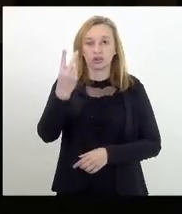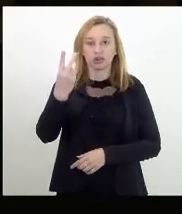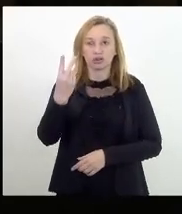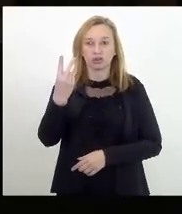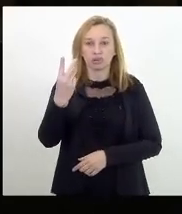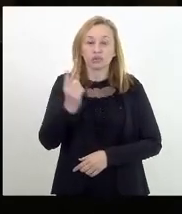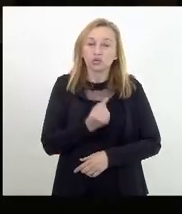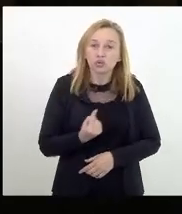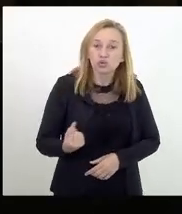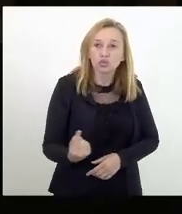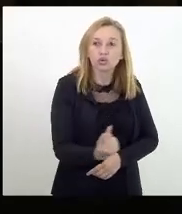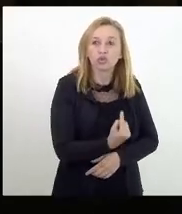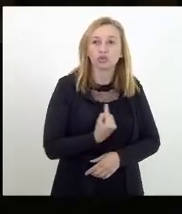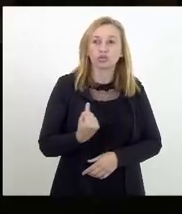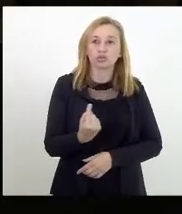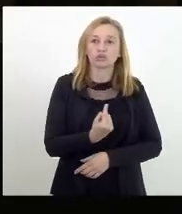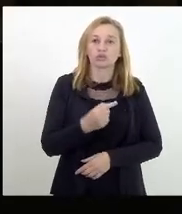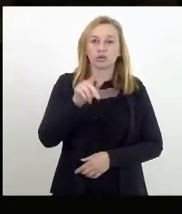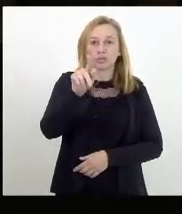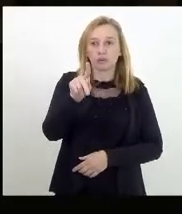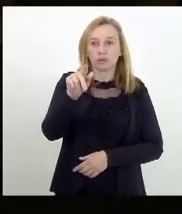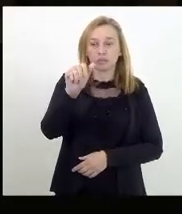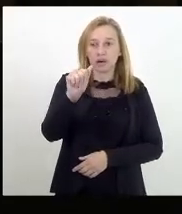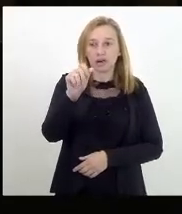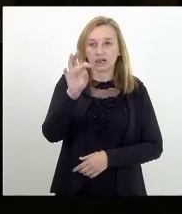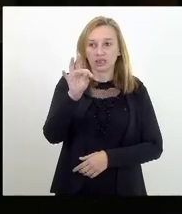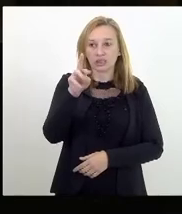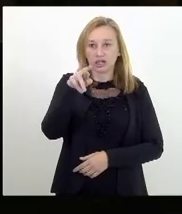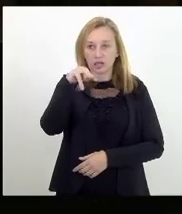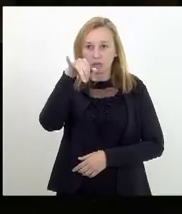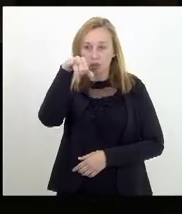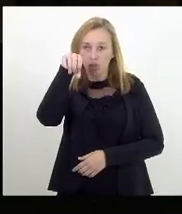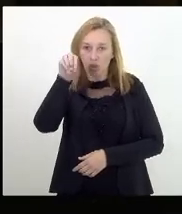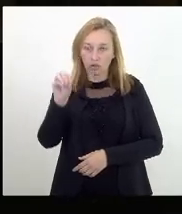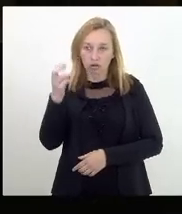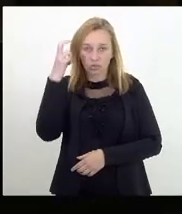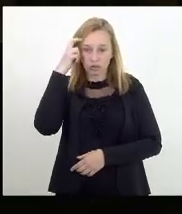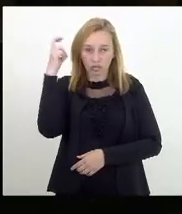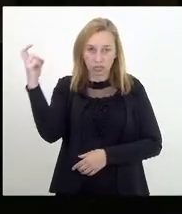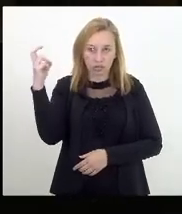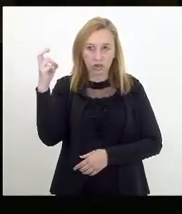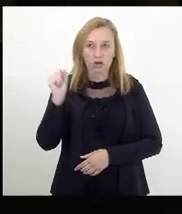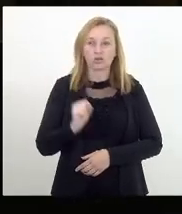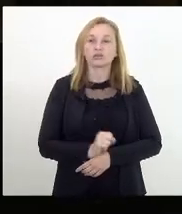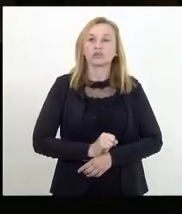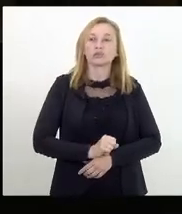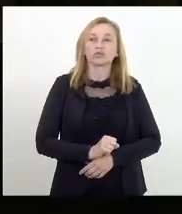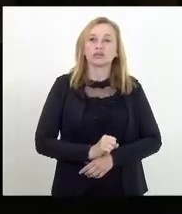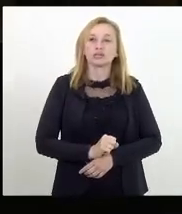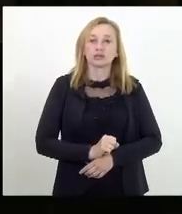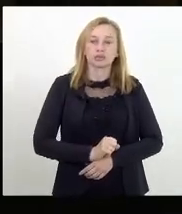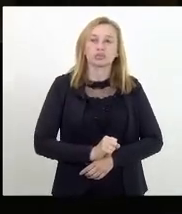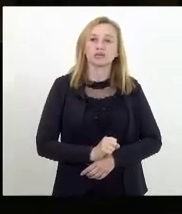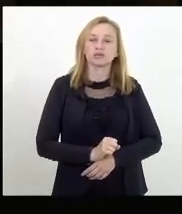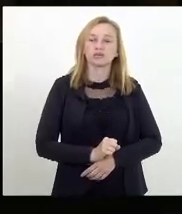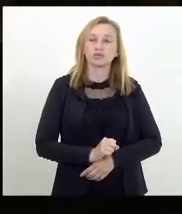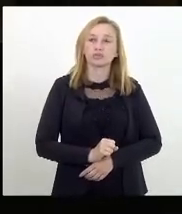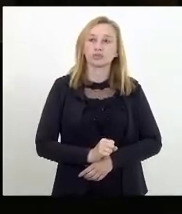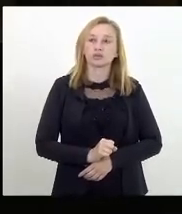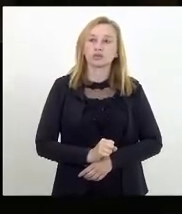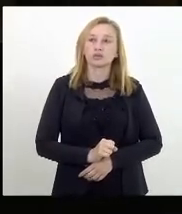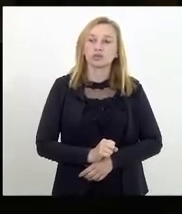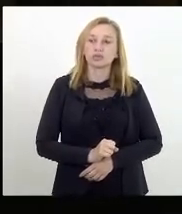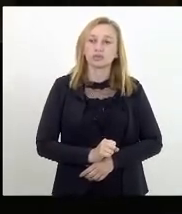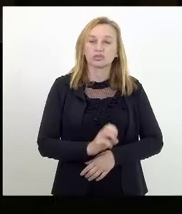do nosso patrimônio cultural o patrimônio cultural